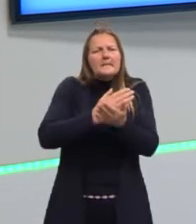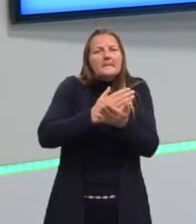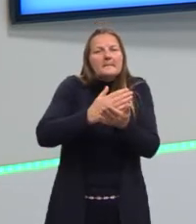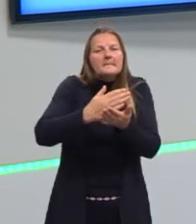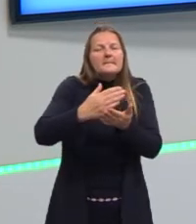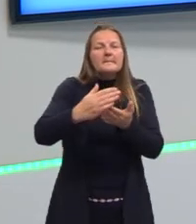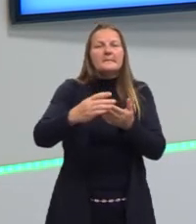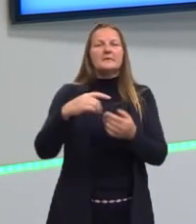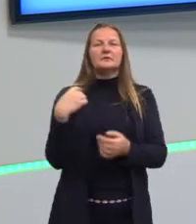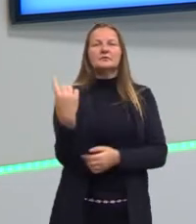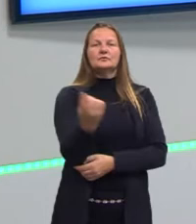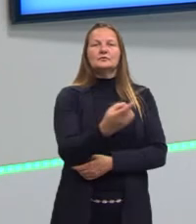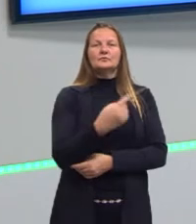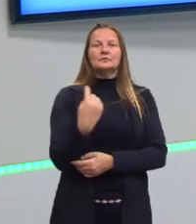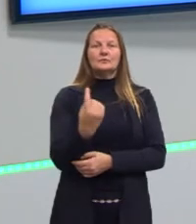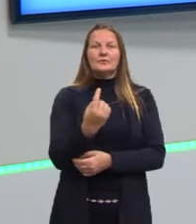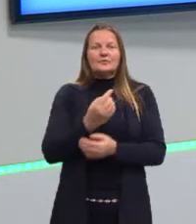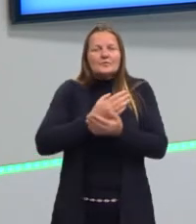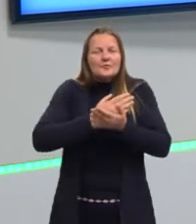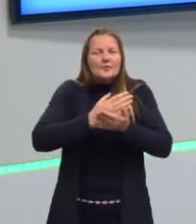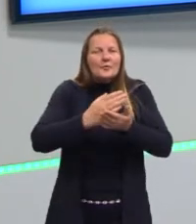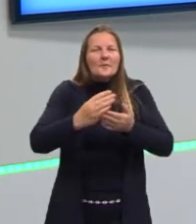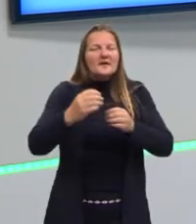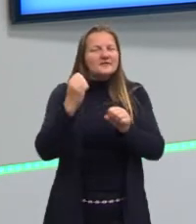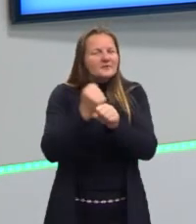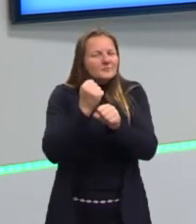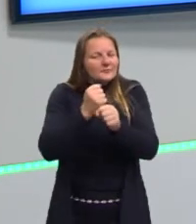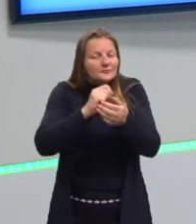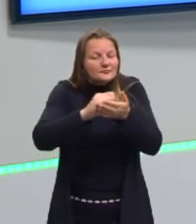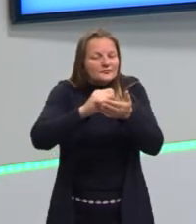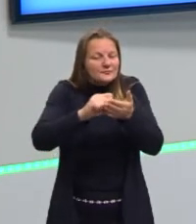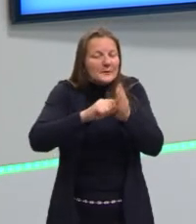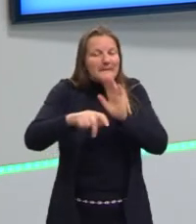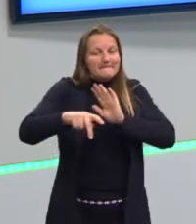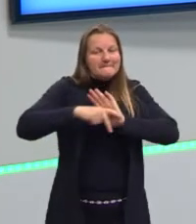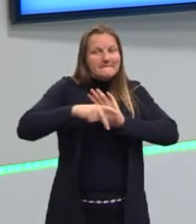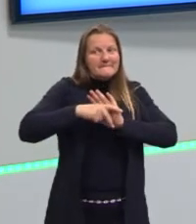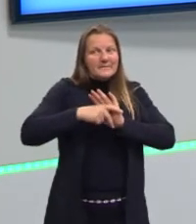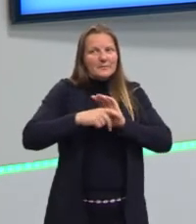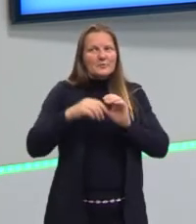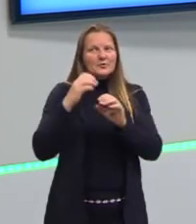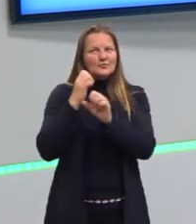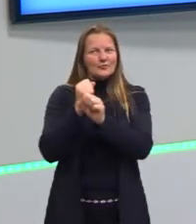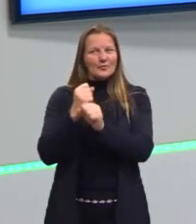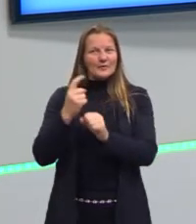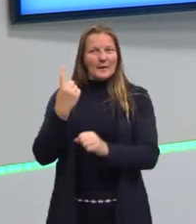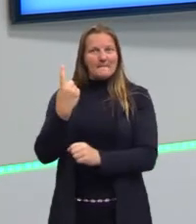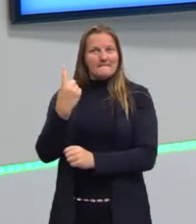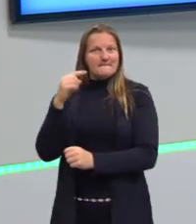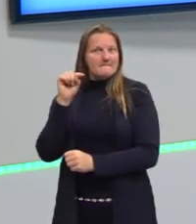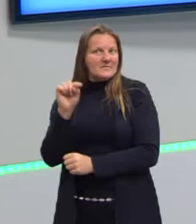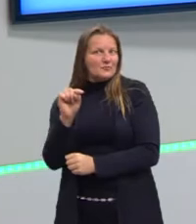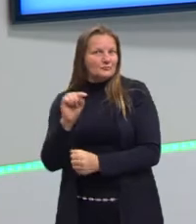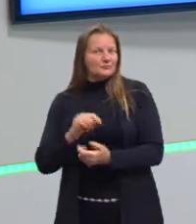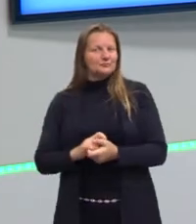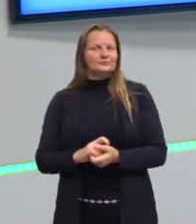que a gente aí começa a produzir o nosso texto nota mil dissertativa-argumentativo